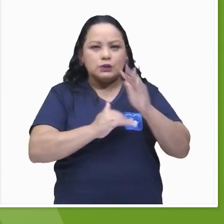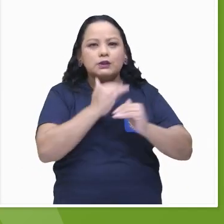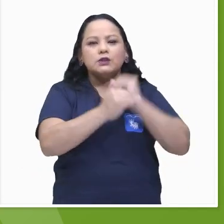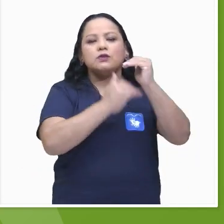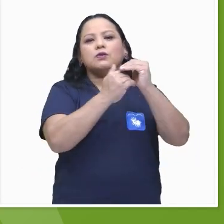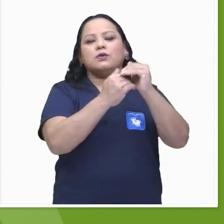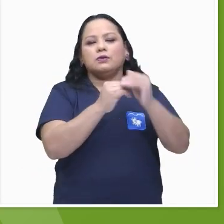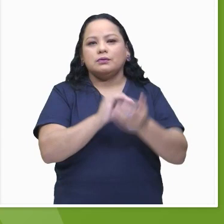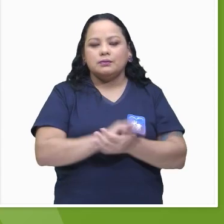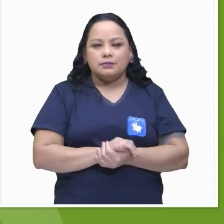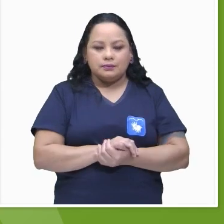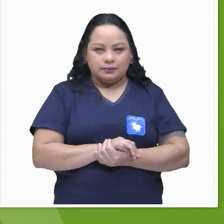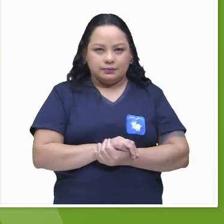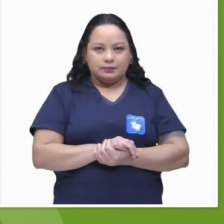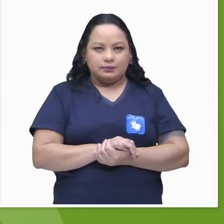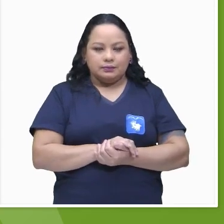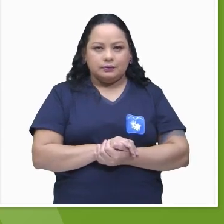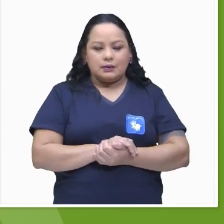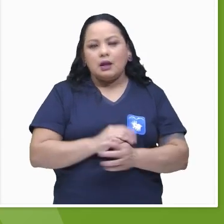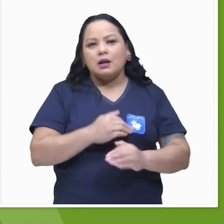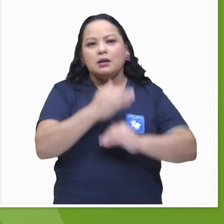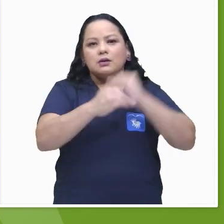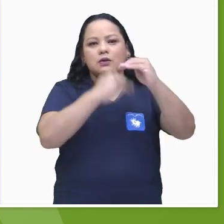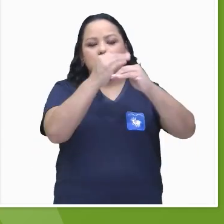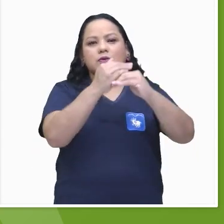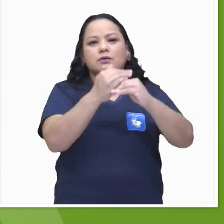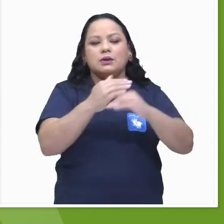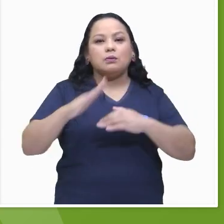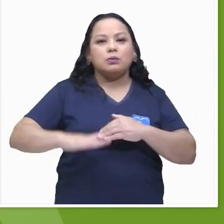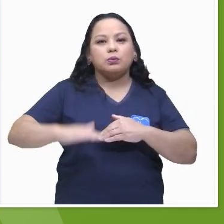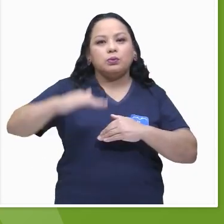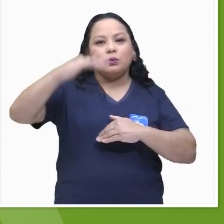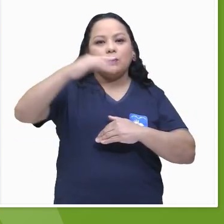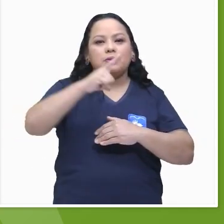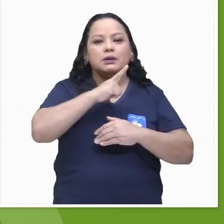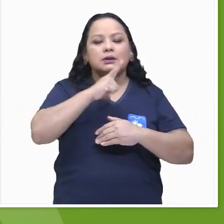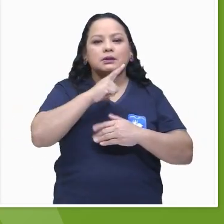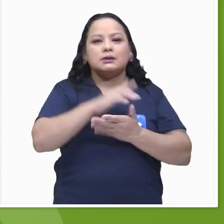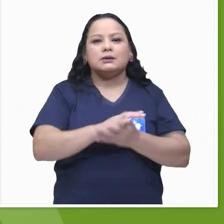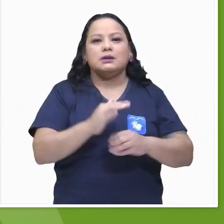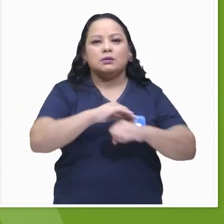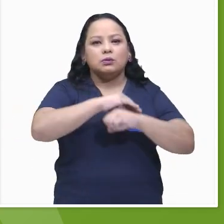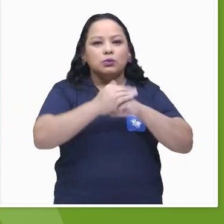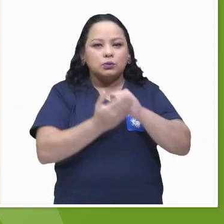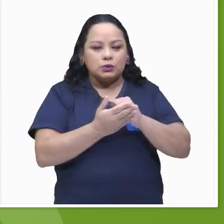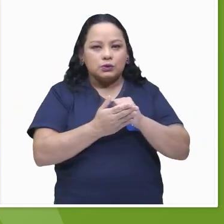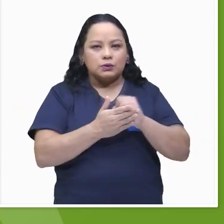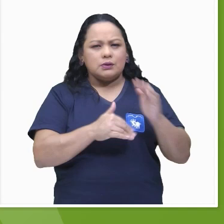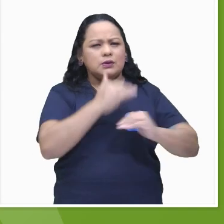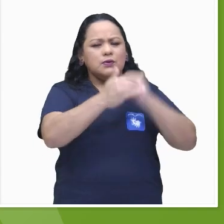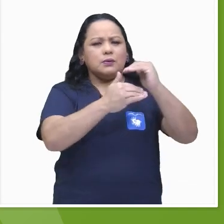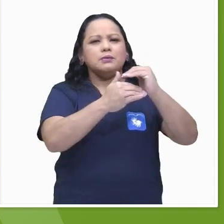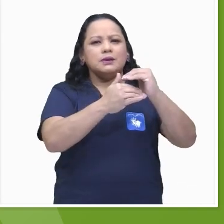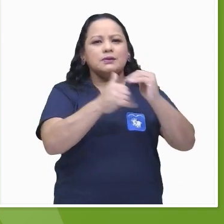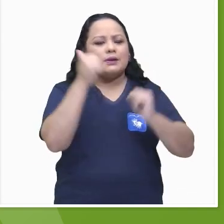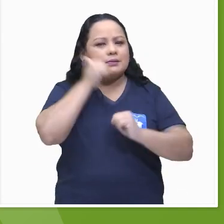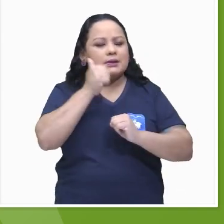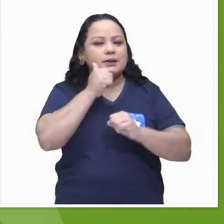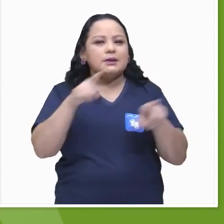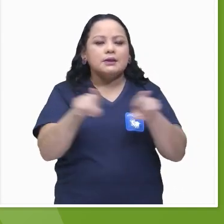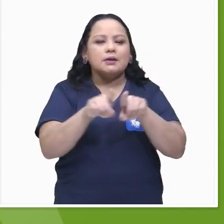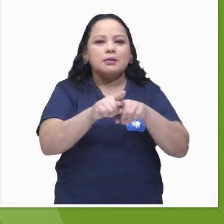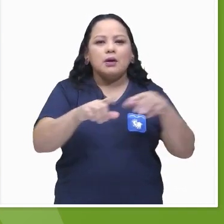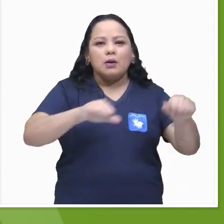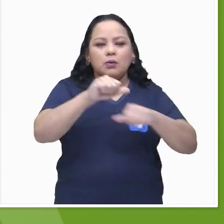também, a glândula mamária vai se desenvolvendo, então tem o crescimento ali dos seios nas meninas, tá? E também a